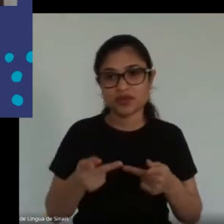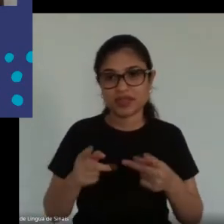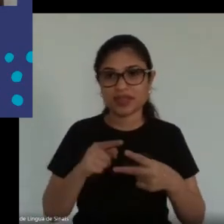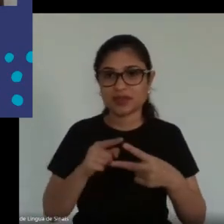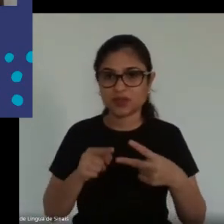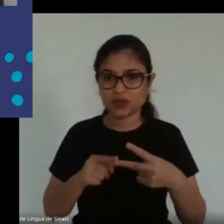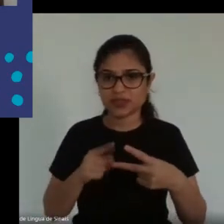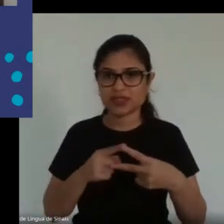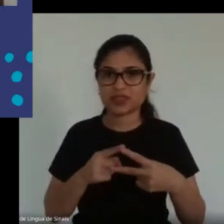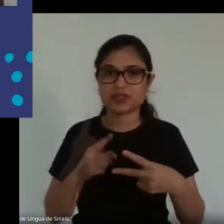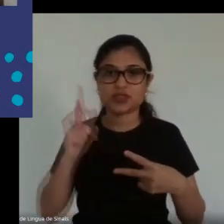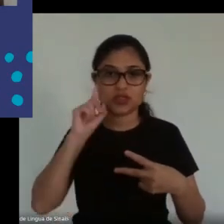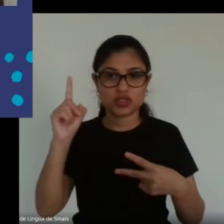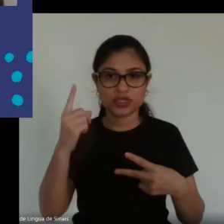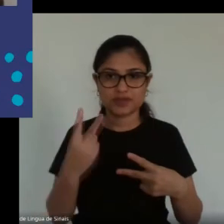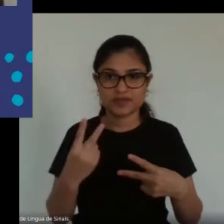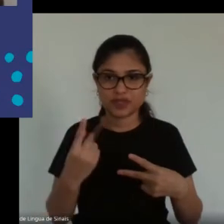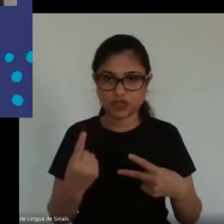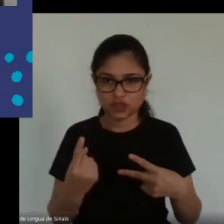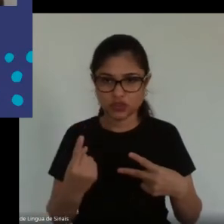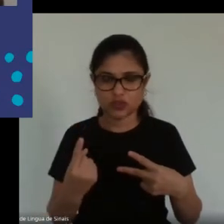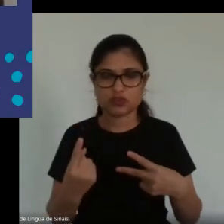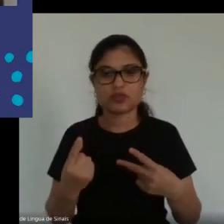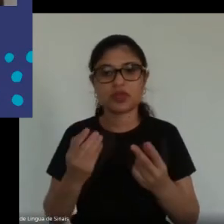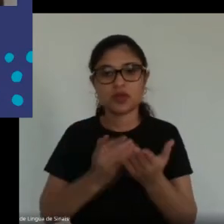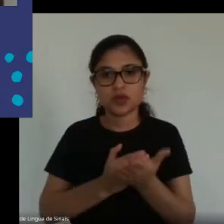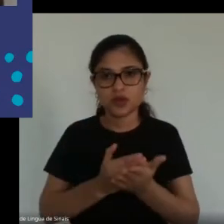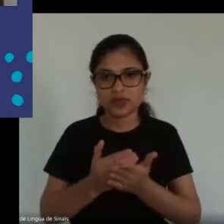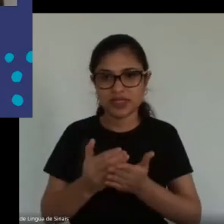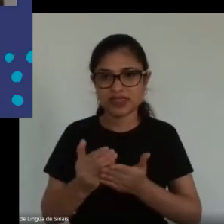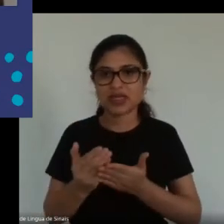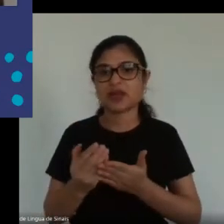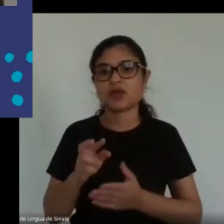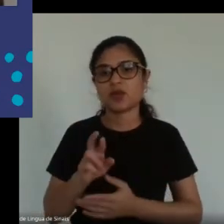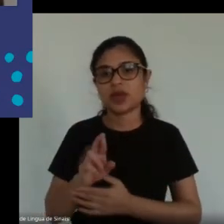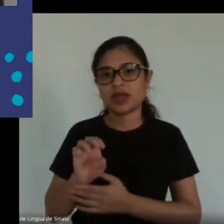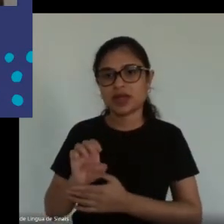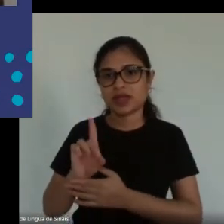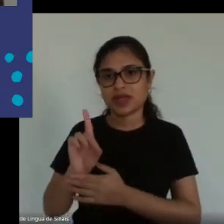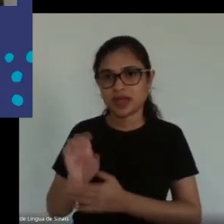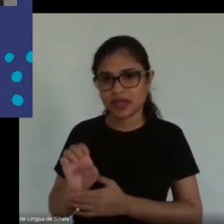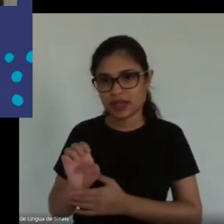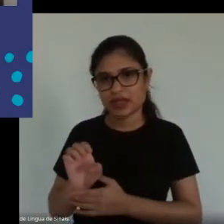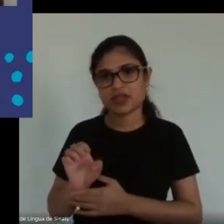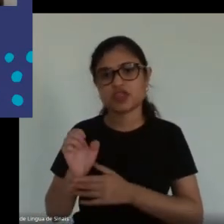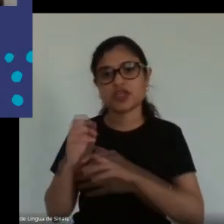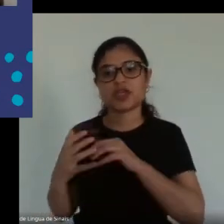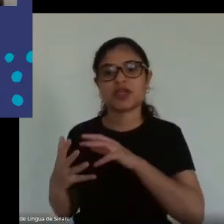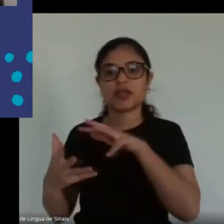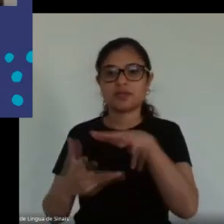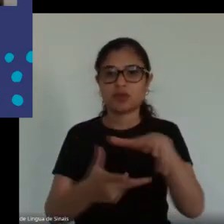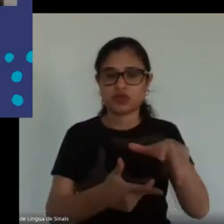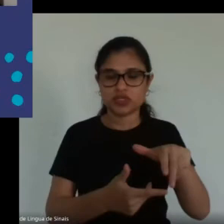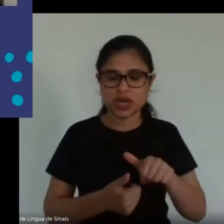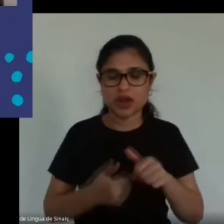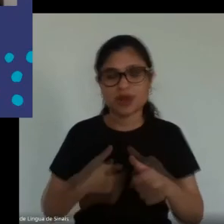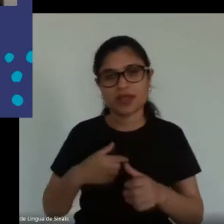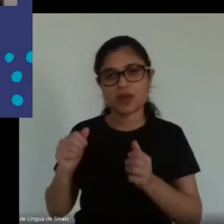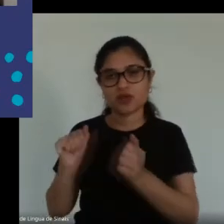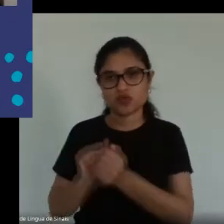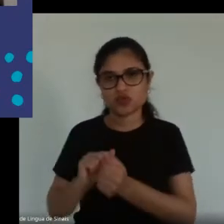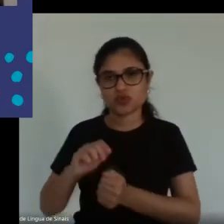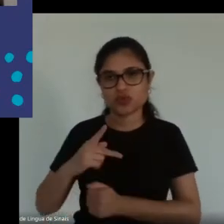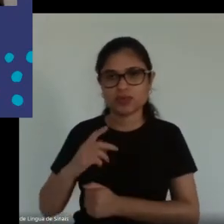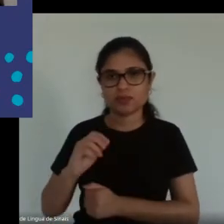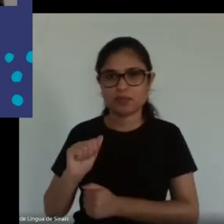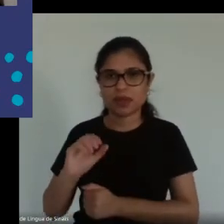coisas. Então, para o dia 21, que nós vamos começar com a rede mundial, né? Eu estarei junto com a Paola,